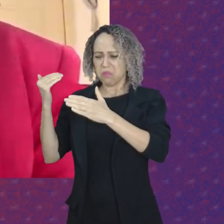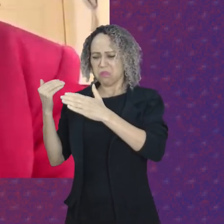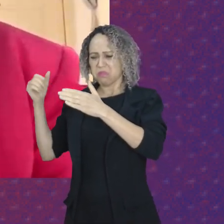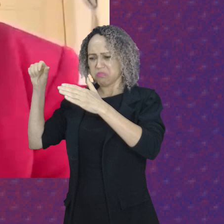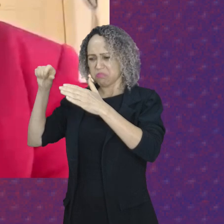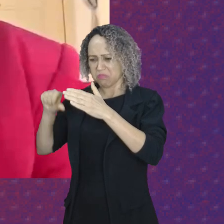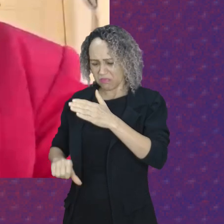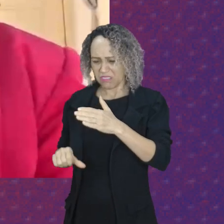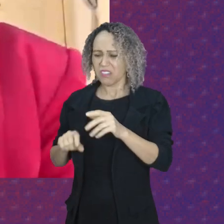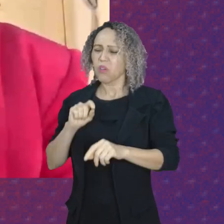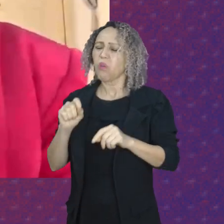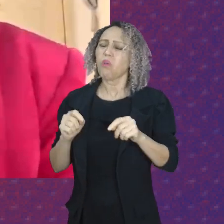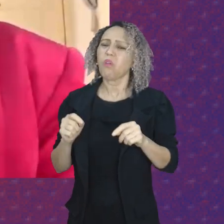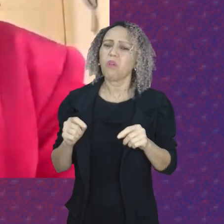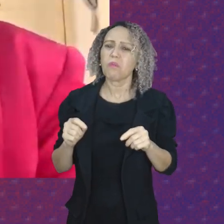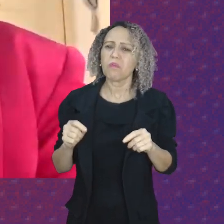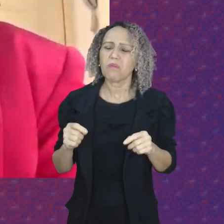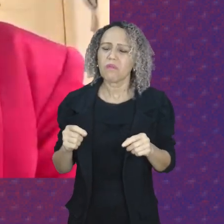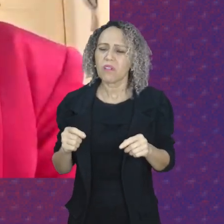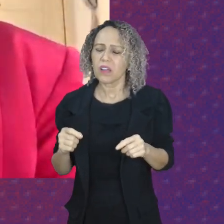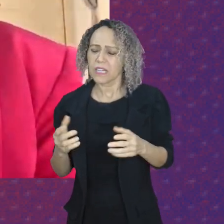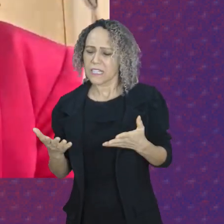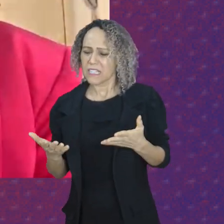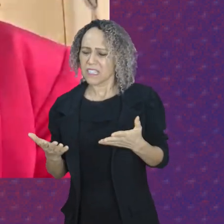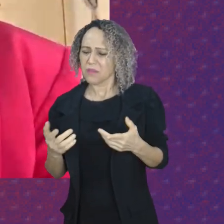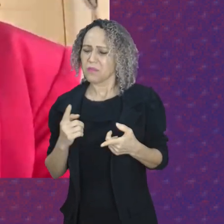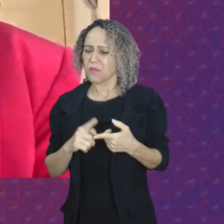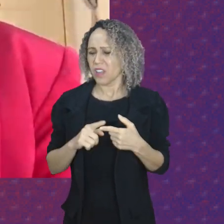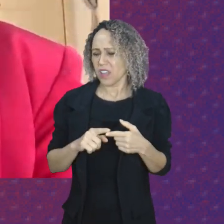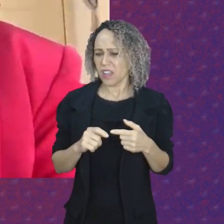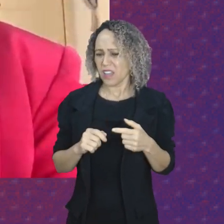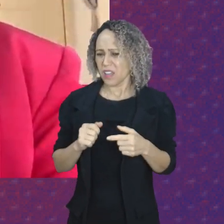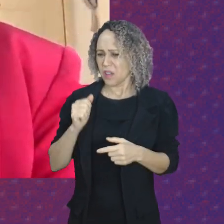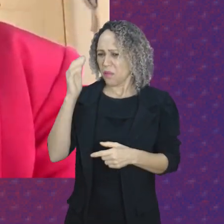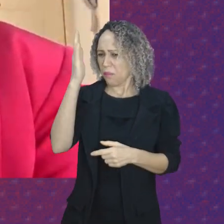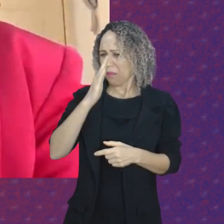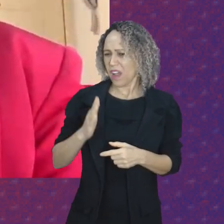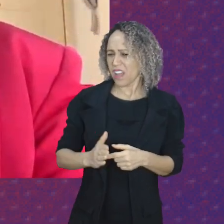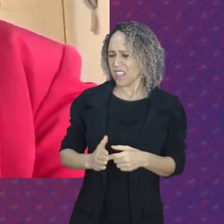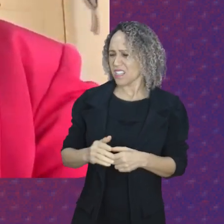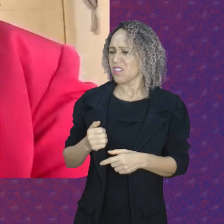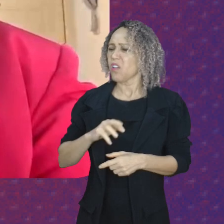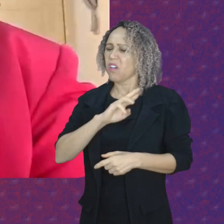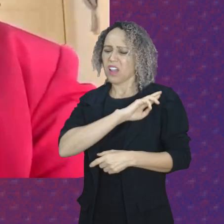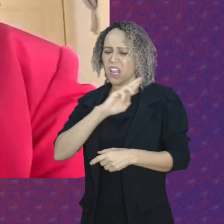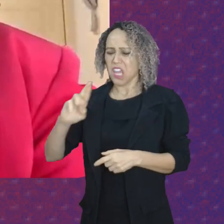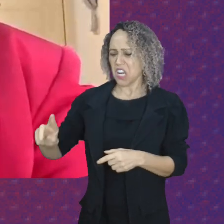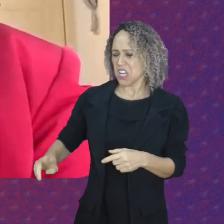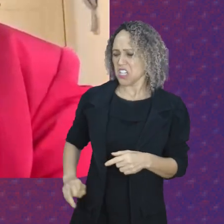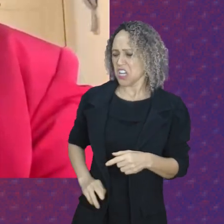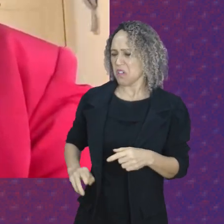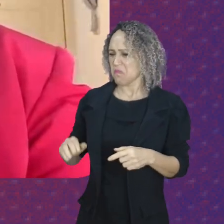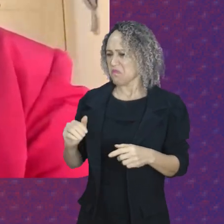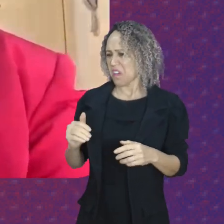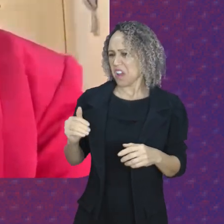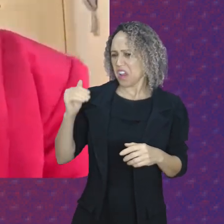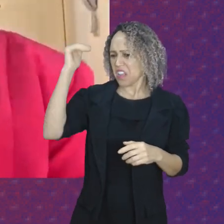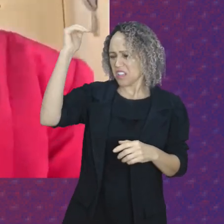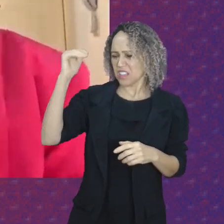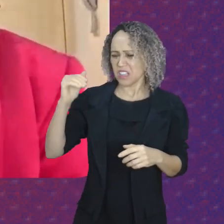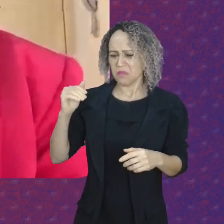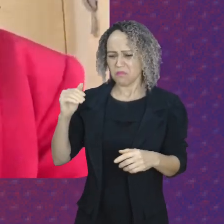lado de países teocráticos e liberais, e que, novamente, contou com amplo apoio da